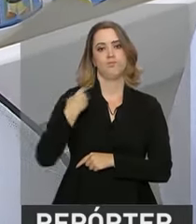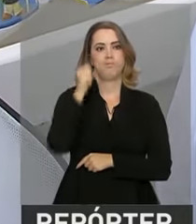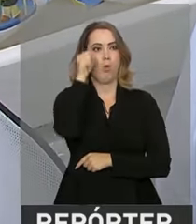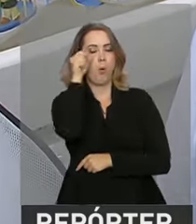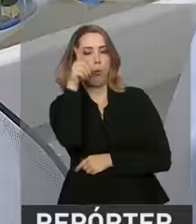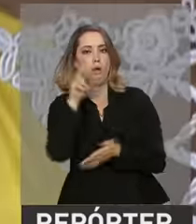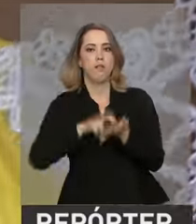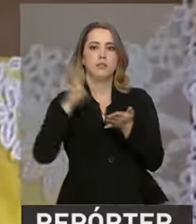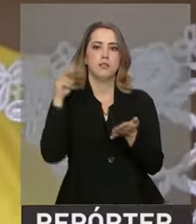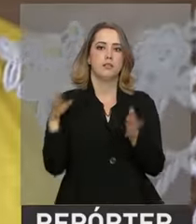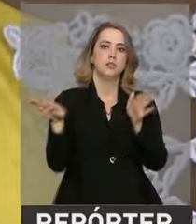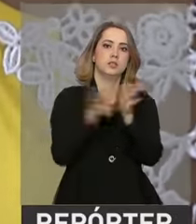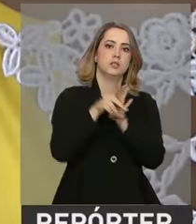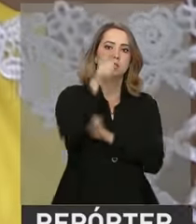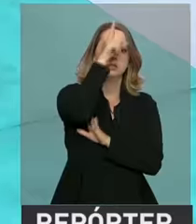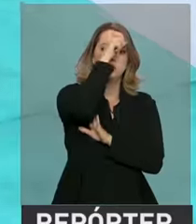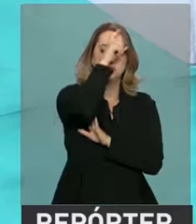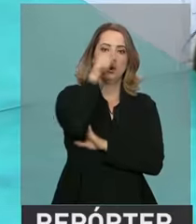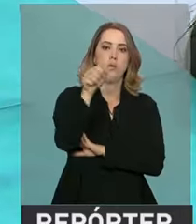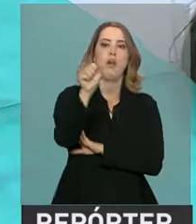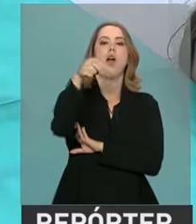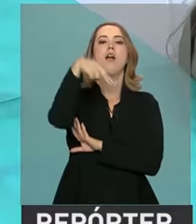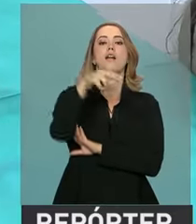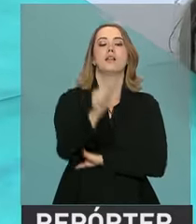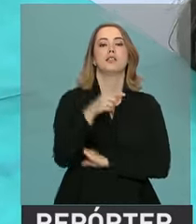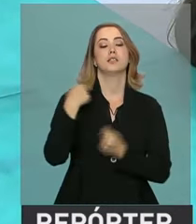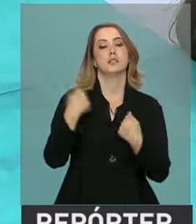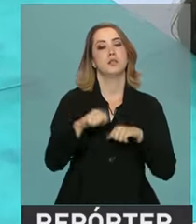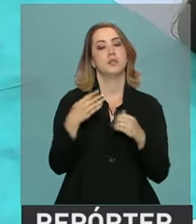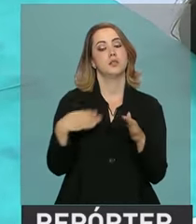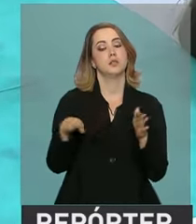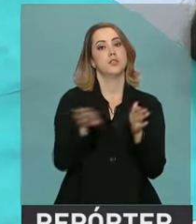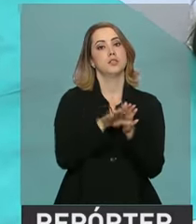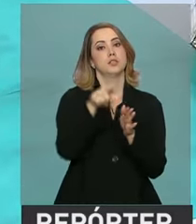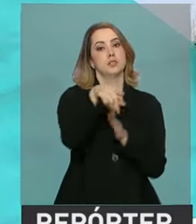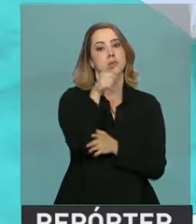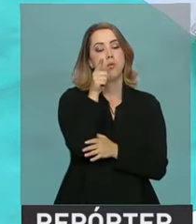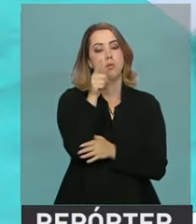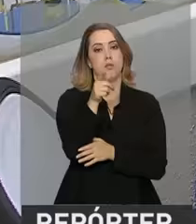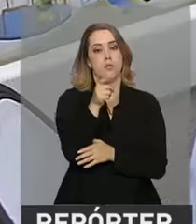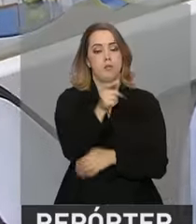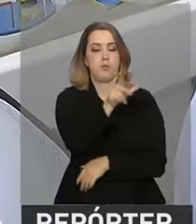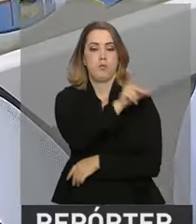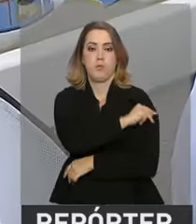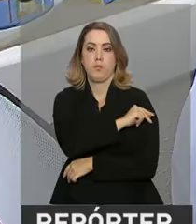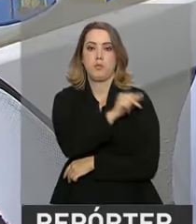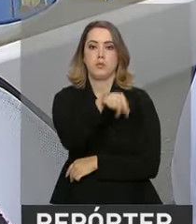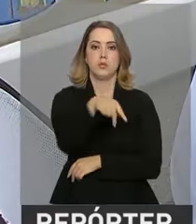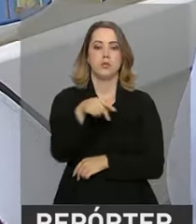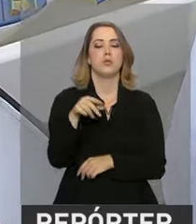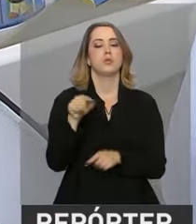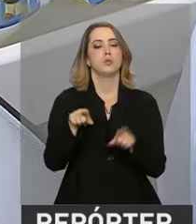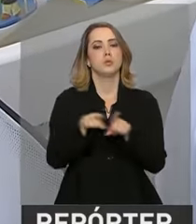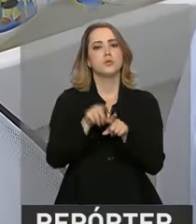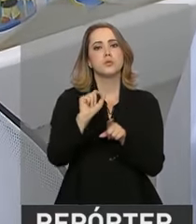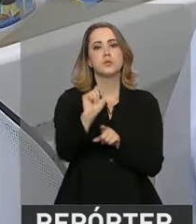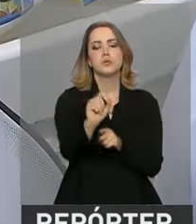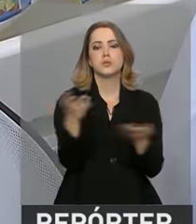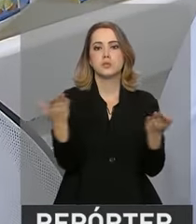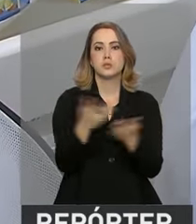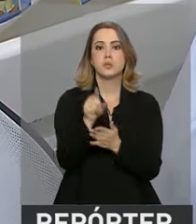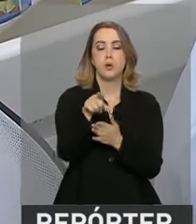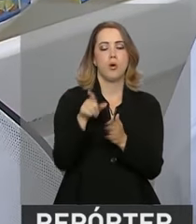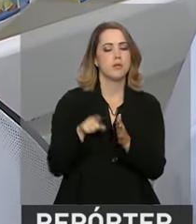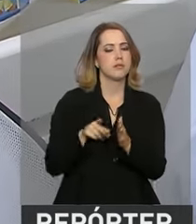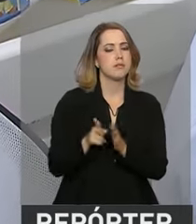posto de saúde. A pequena Ana veio tomar a vacina contra a febre amarela. A mamãe Lidier faz questão